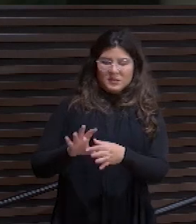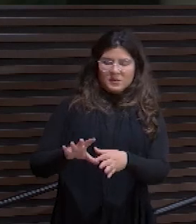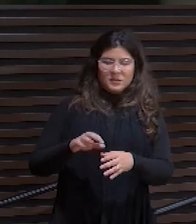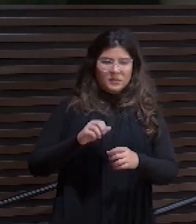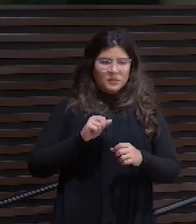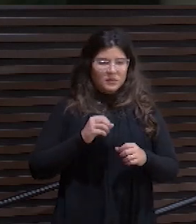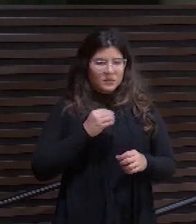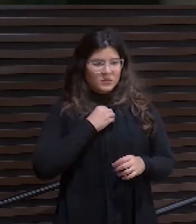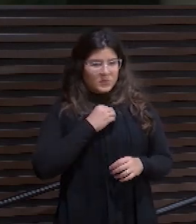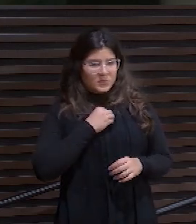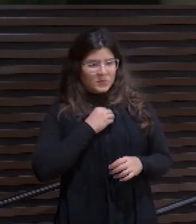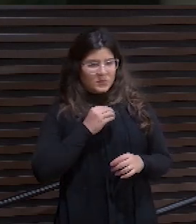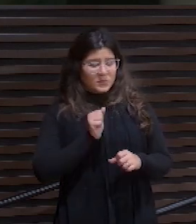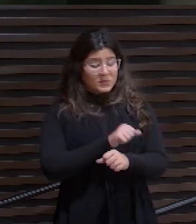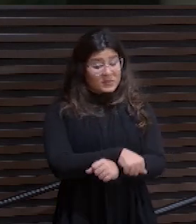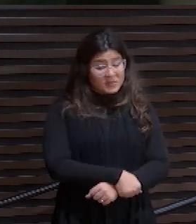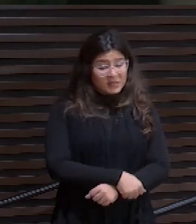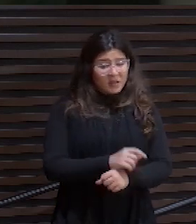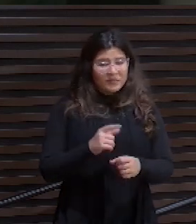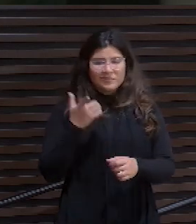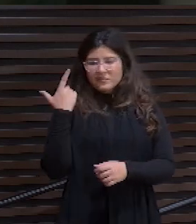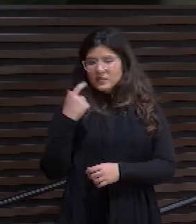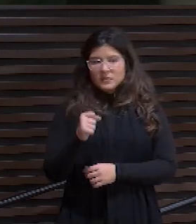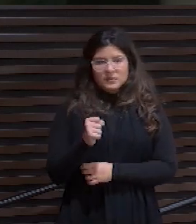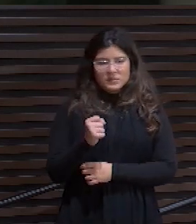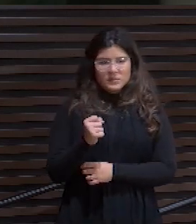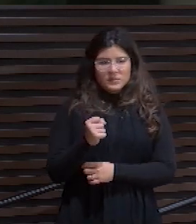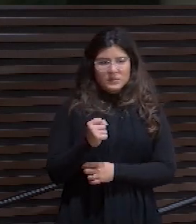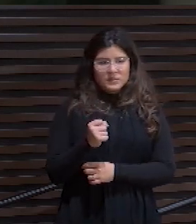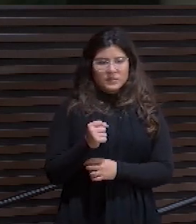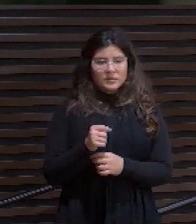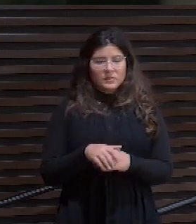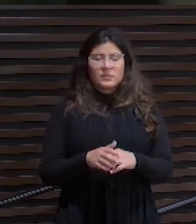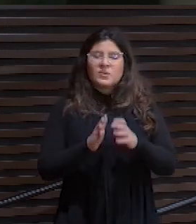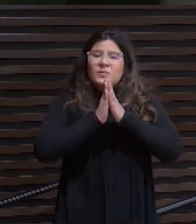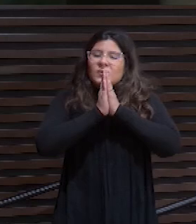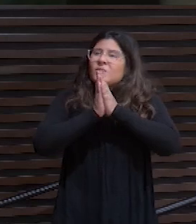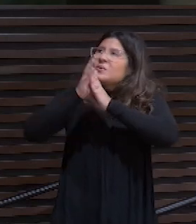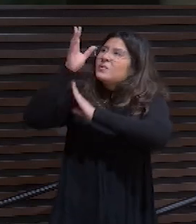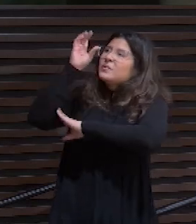escravo, e ele não conseguia, o David. E ele um dia orou para Deus e disse: